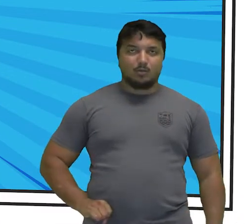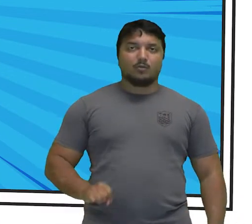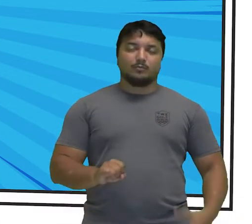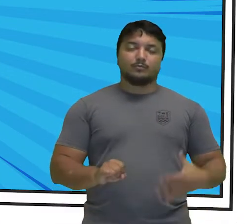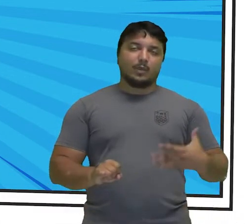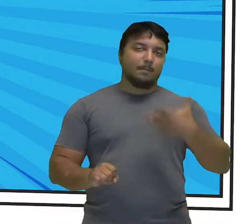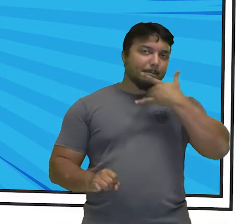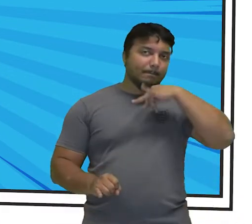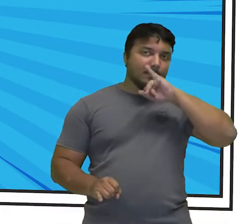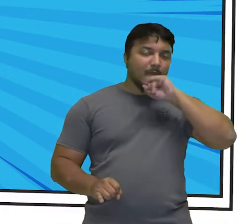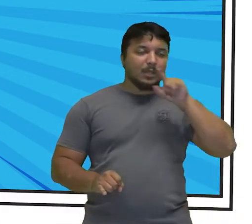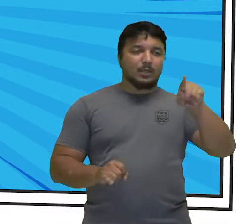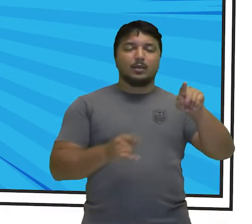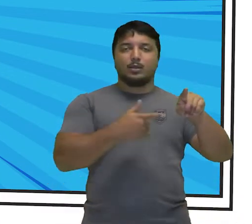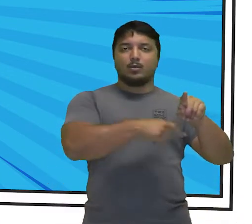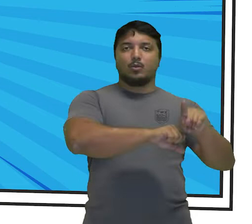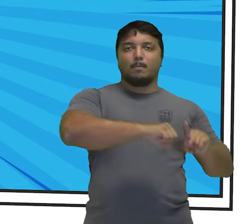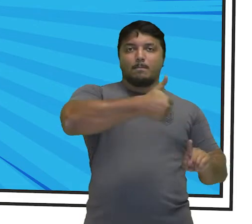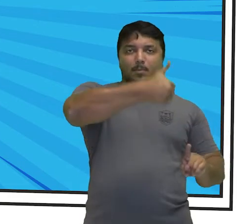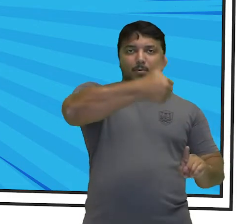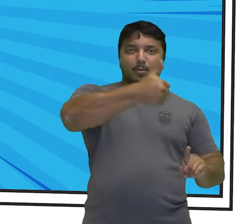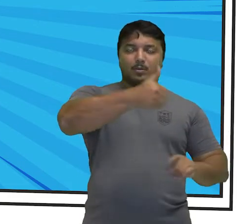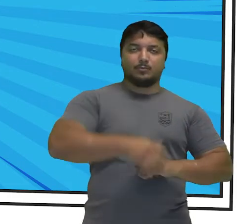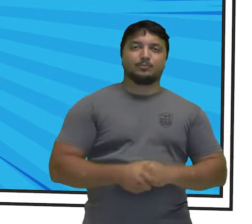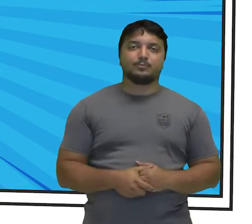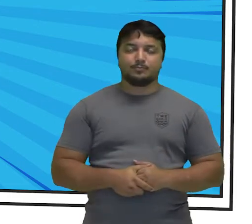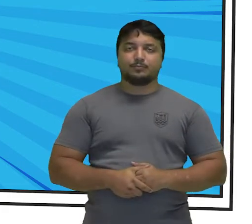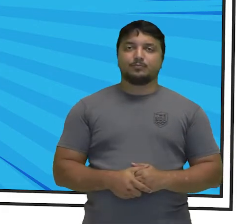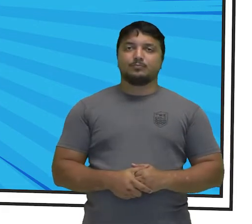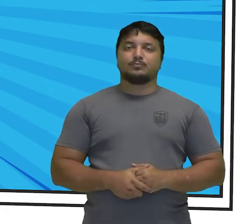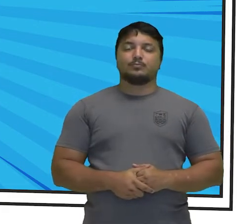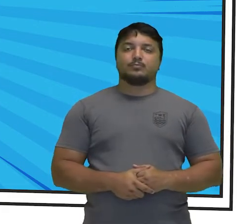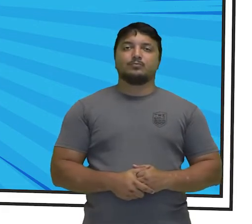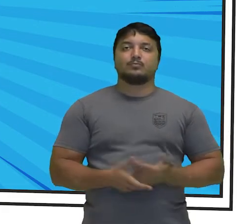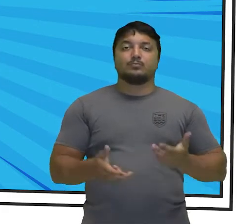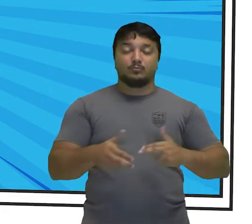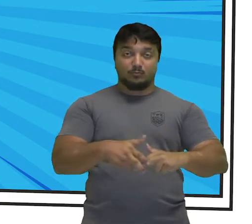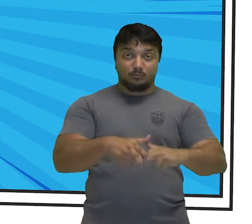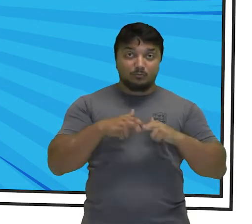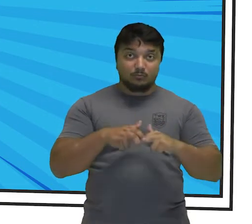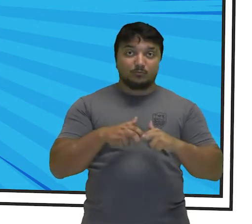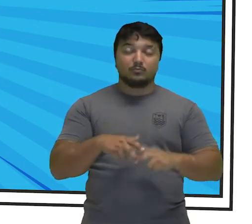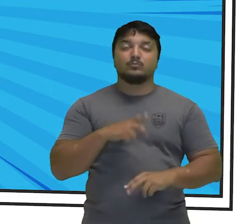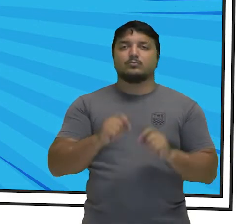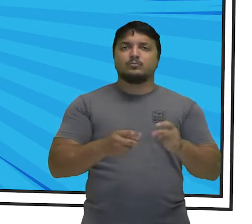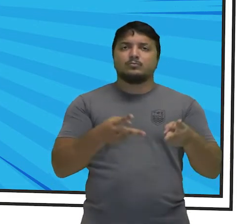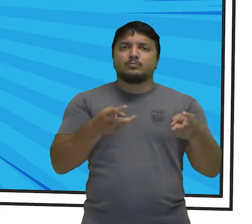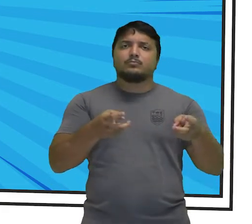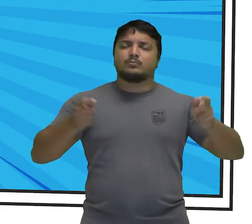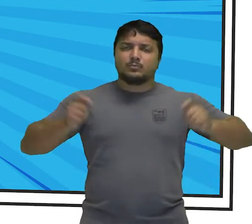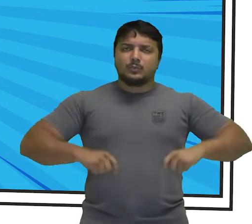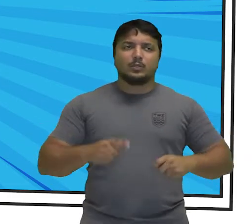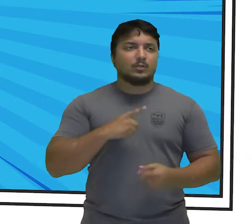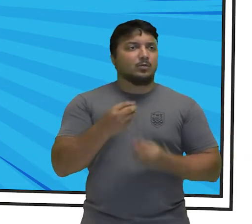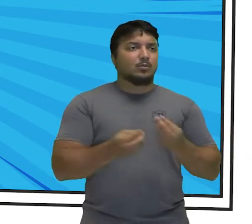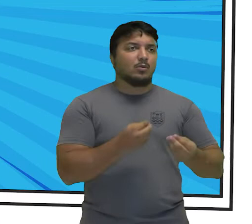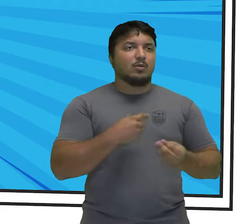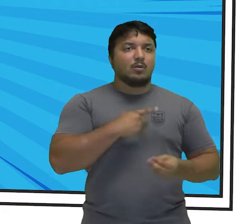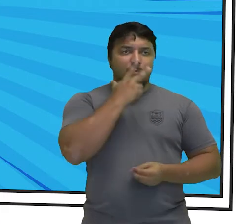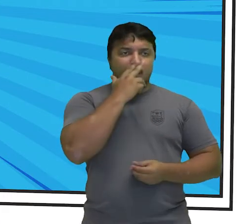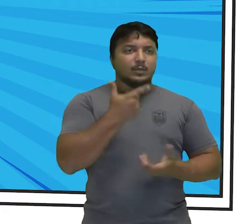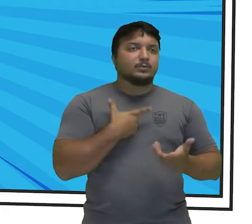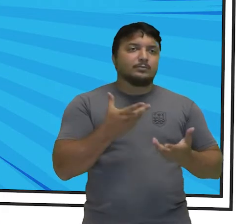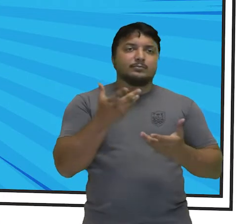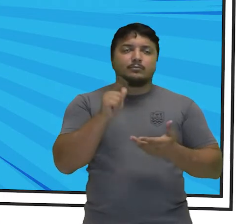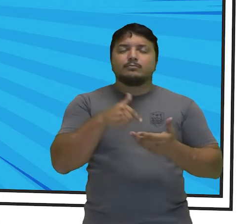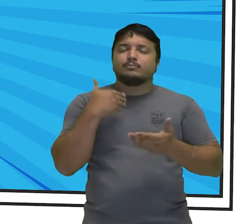Pedro I, que proclamou nossa independência. Então, nesse caso, você notará que nós temos, portanto, essa